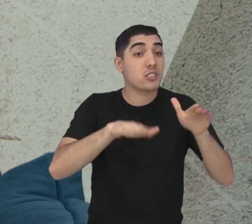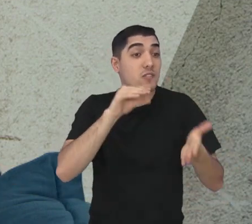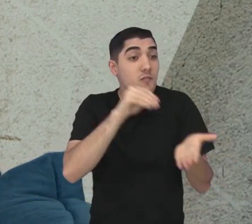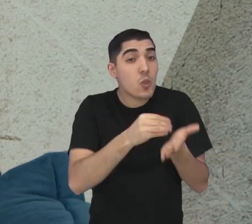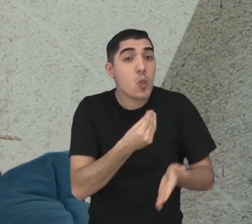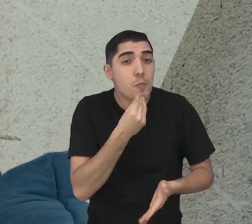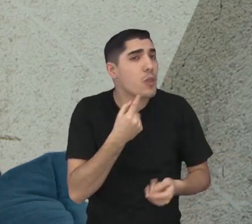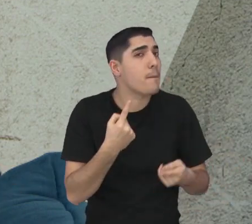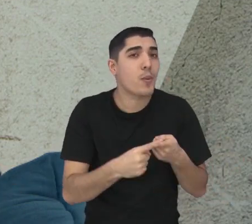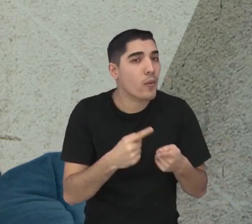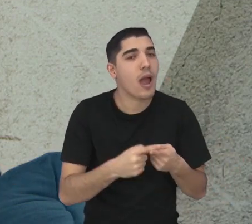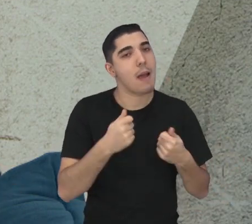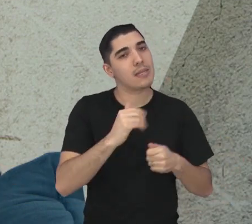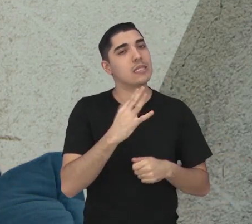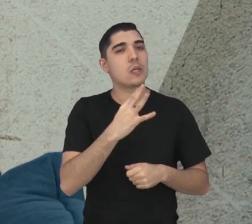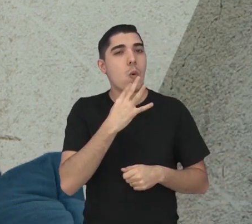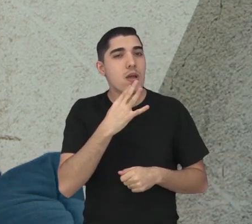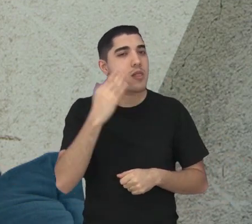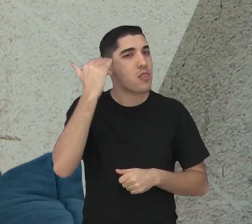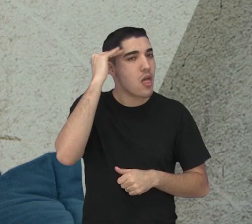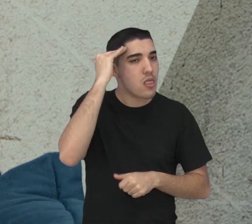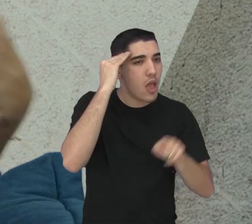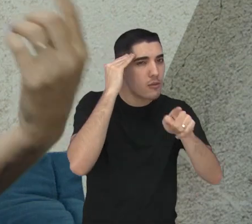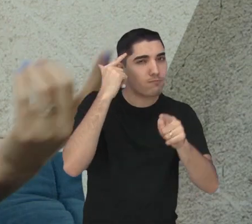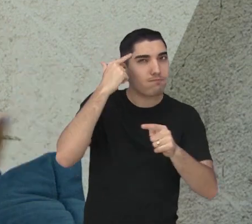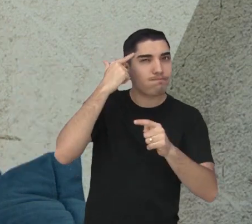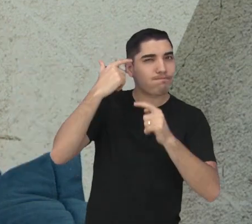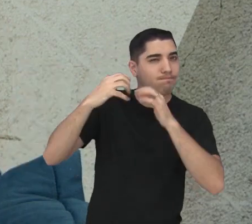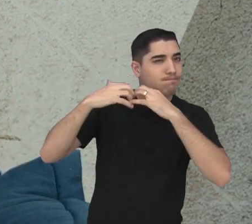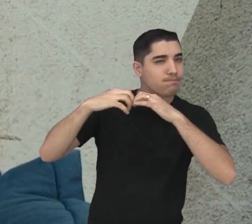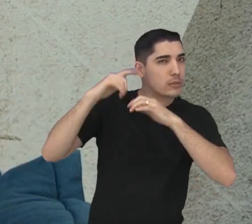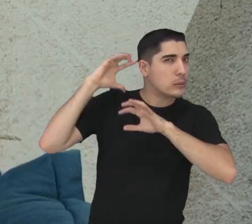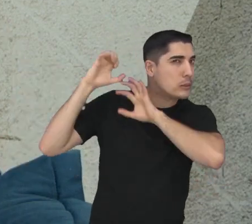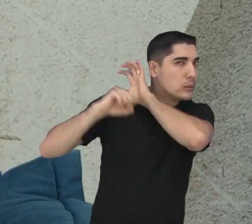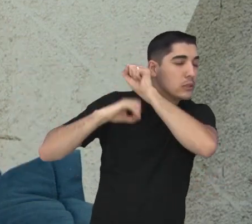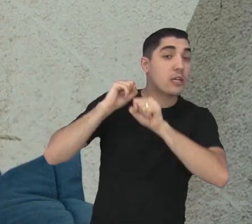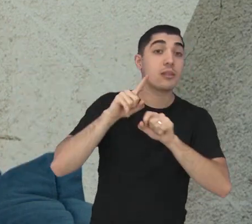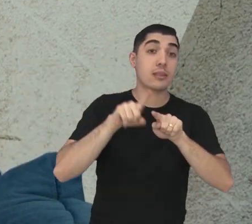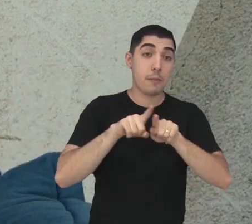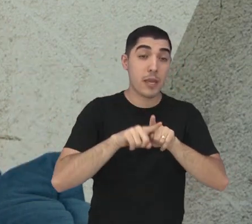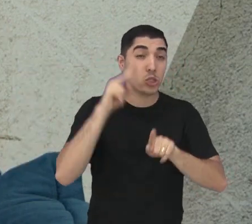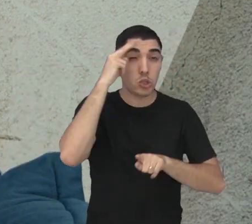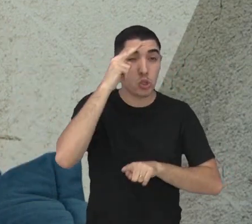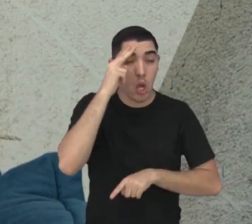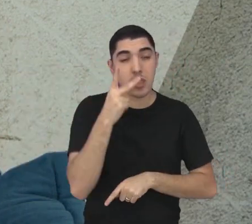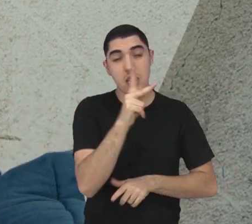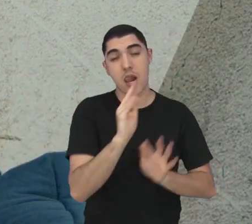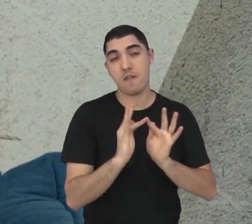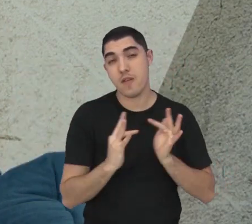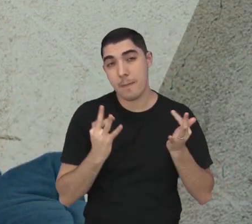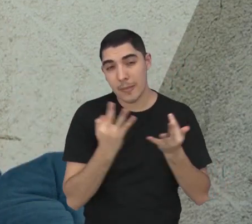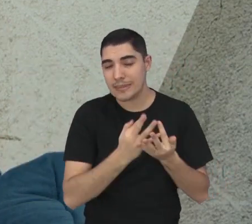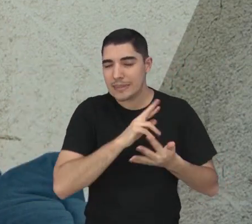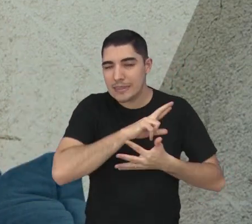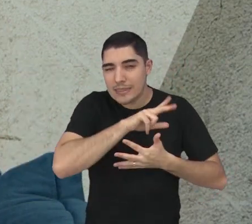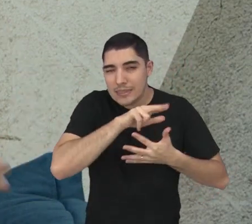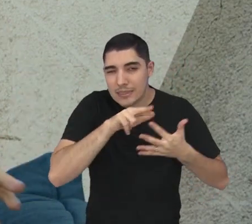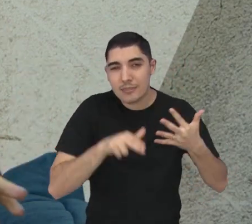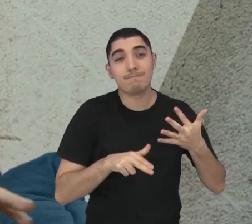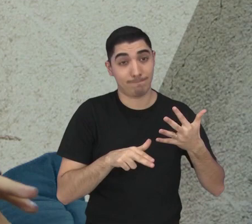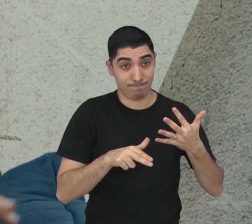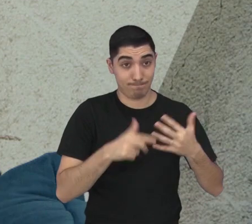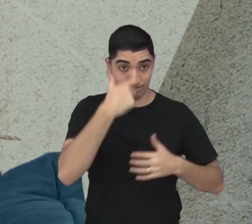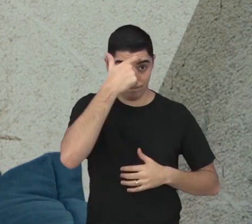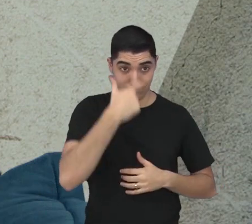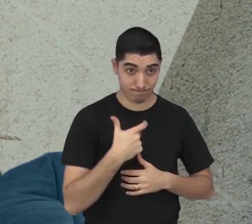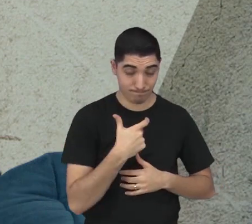oportunidade, também em relação ao comportamento coletivo, a história de vida das famílias, né? Então, nós